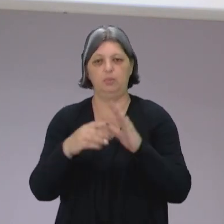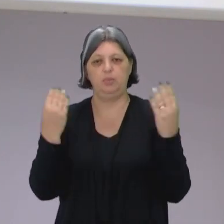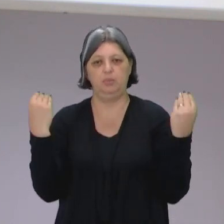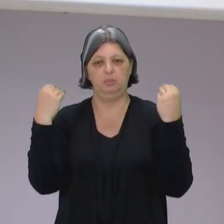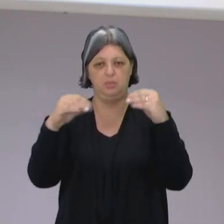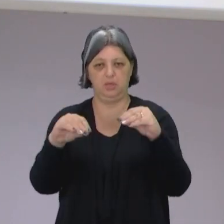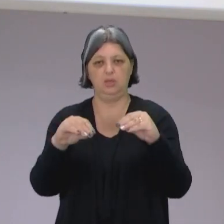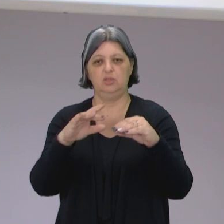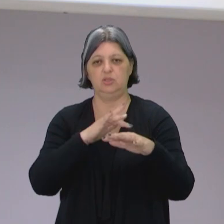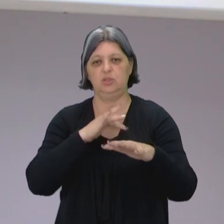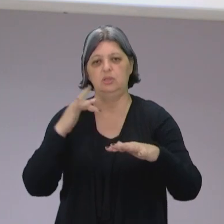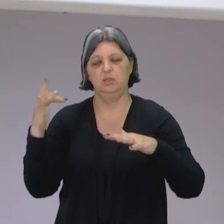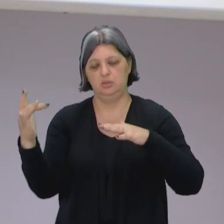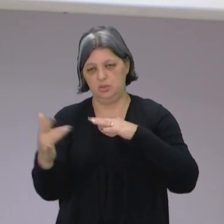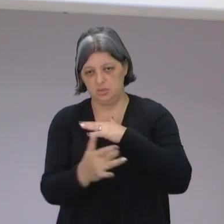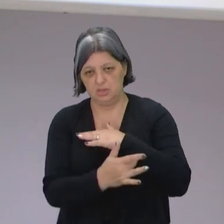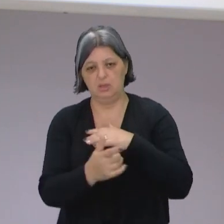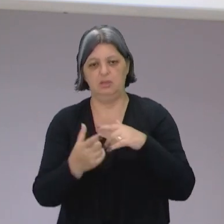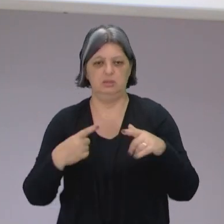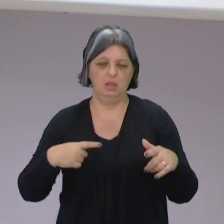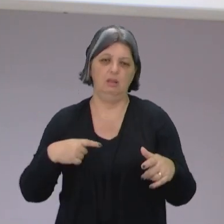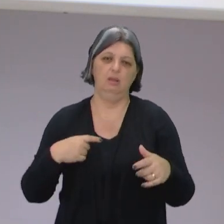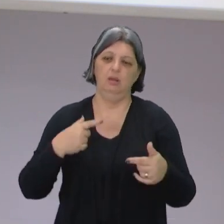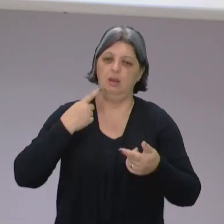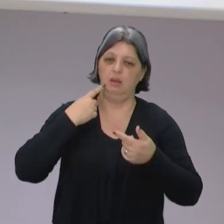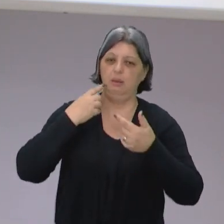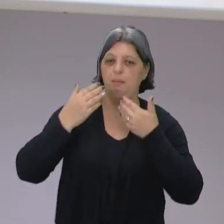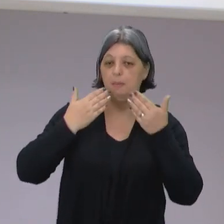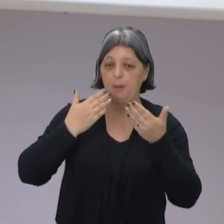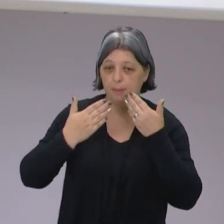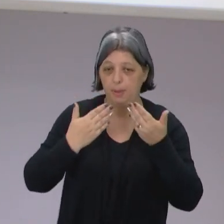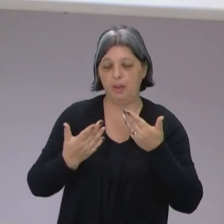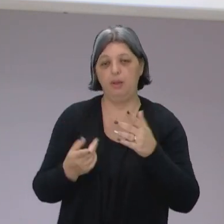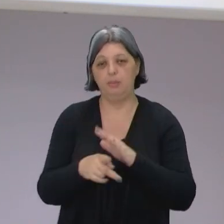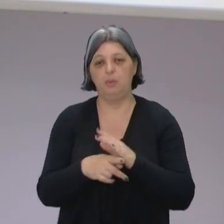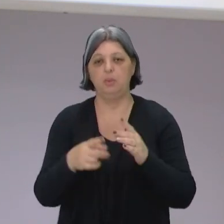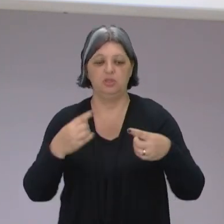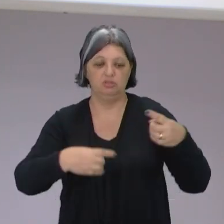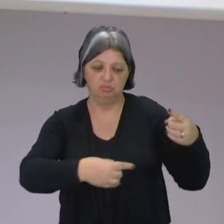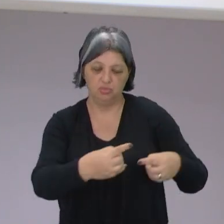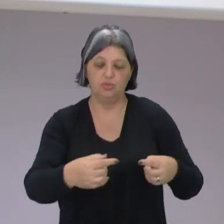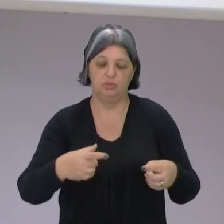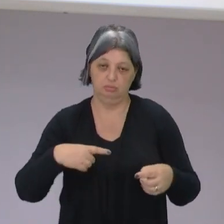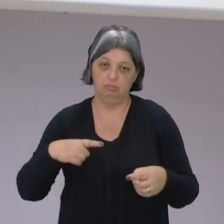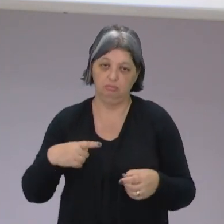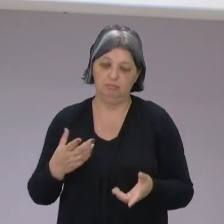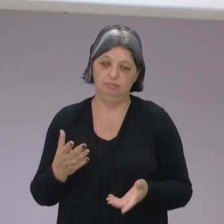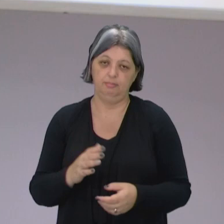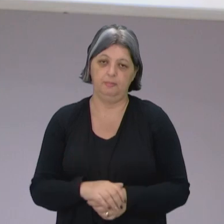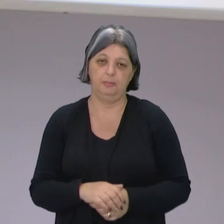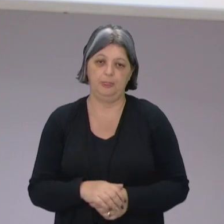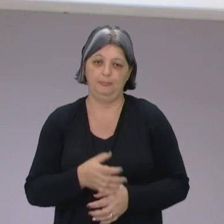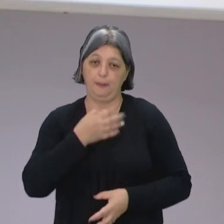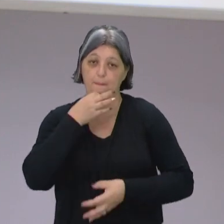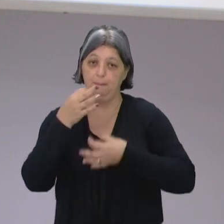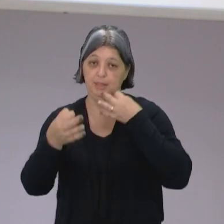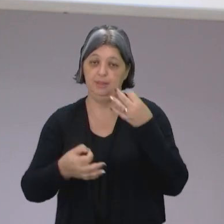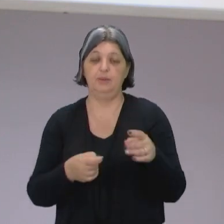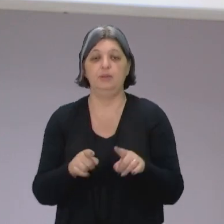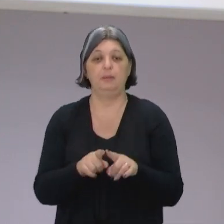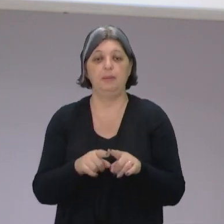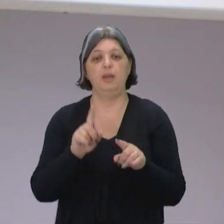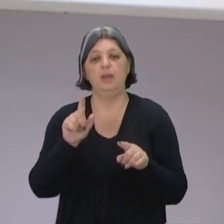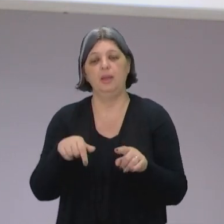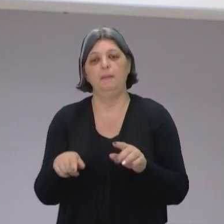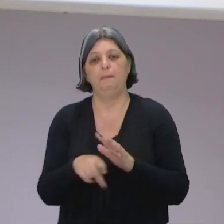própria página e reclamar e discutir e comentar. E isso está gerando uma